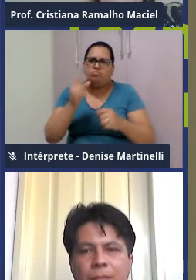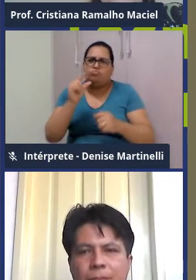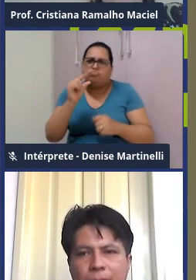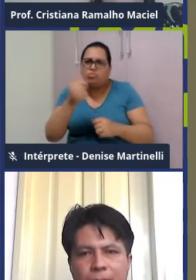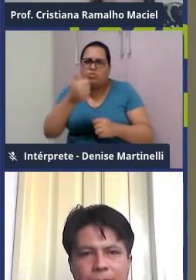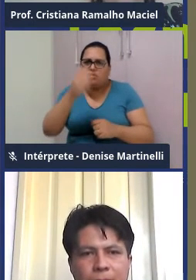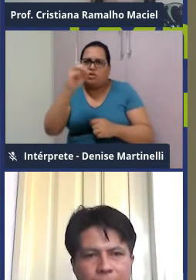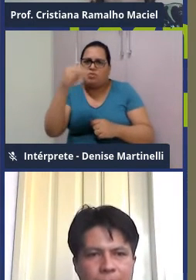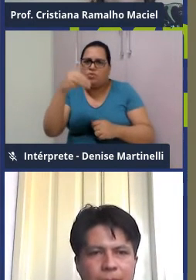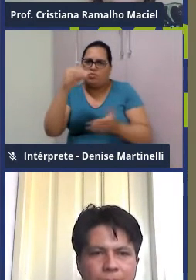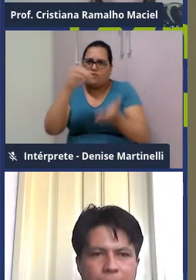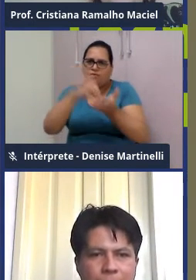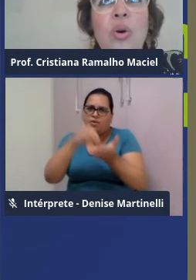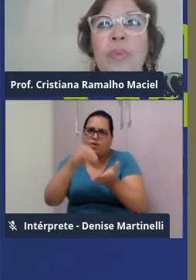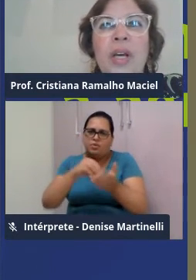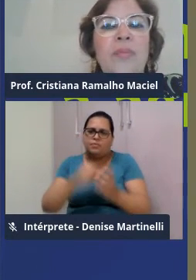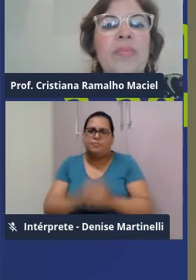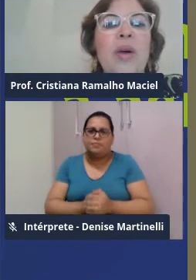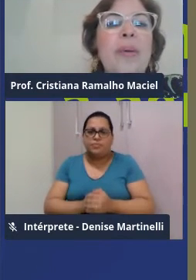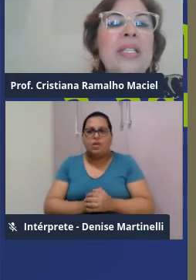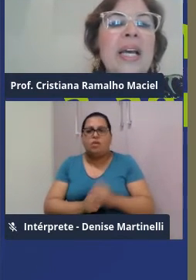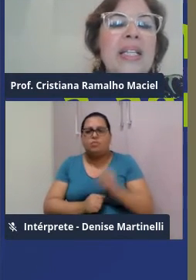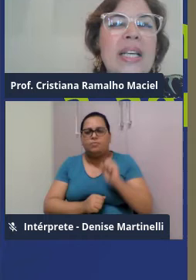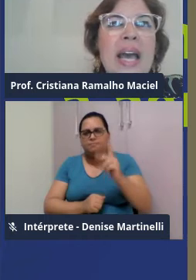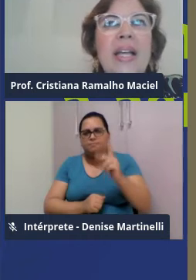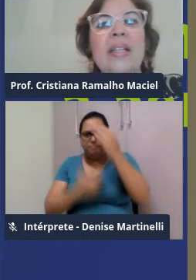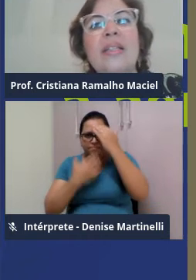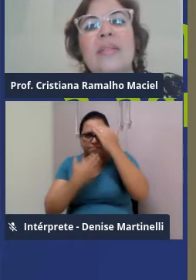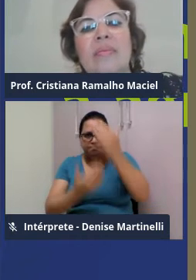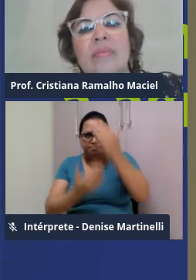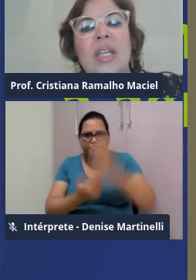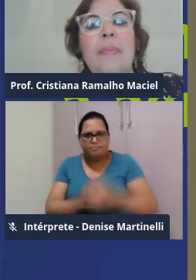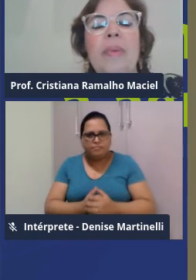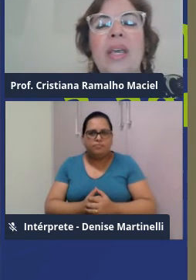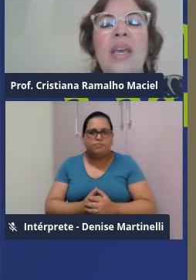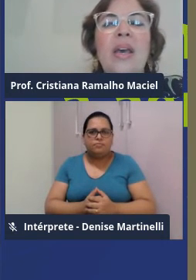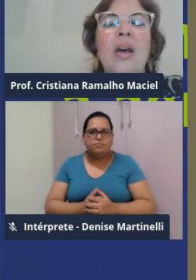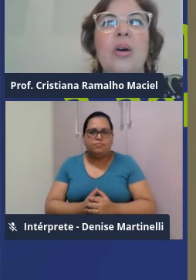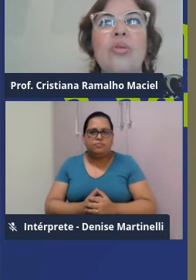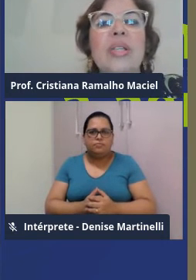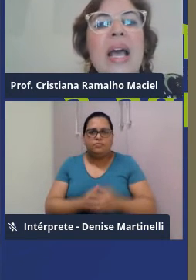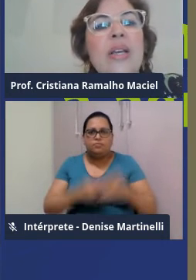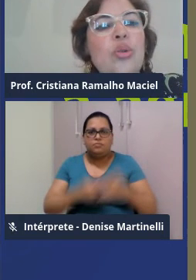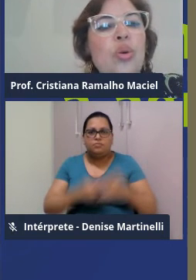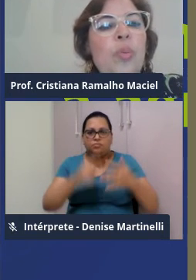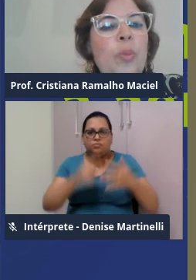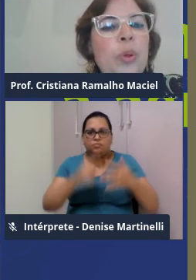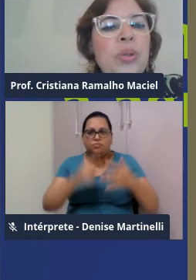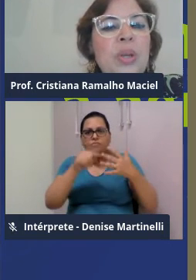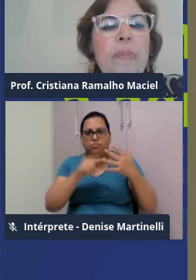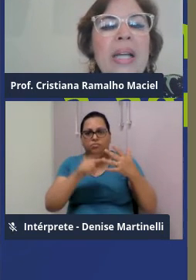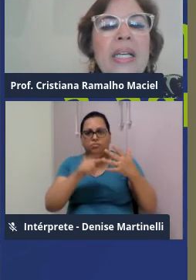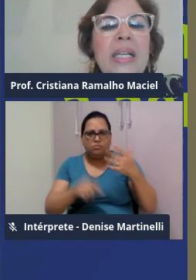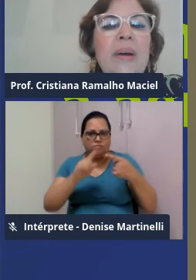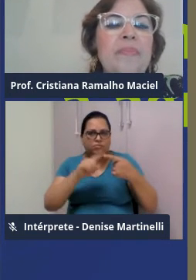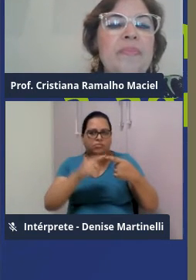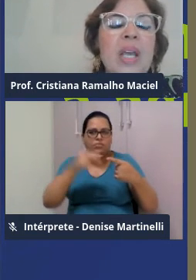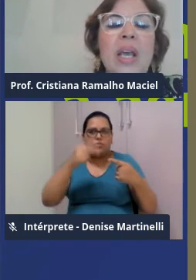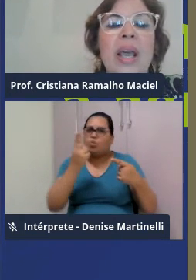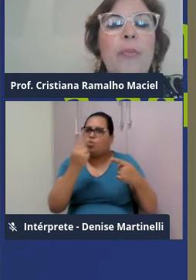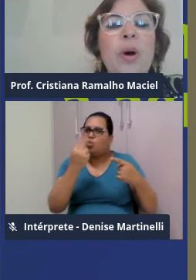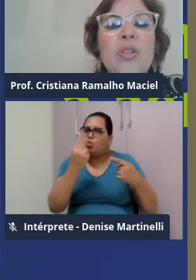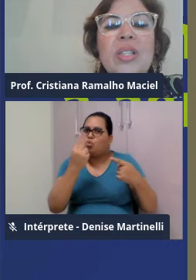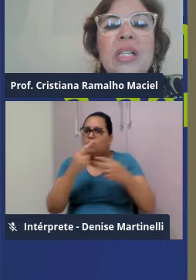as perspectivas nutrigenômica? Eu pensar em dietas e usar isso como ponto de